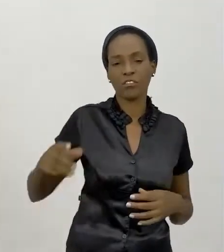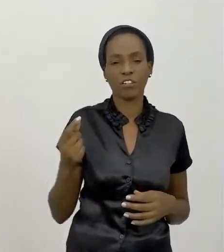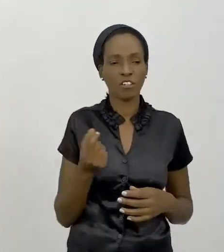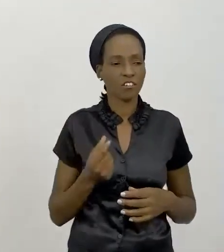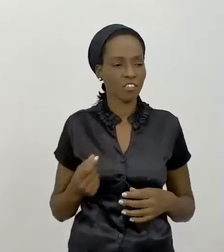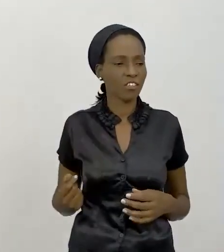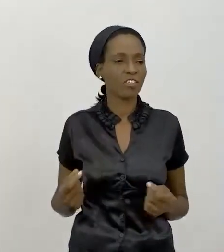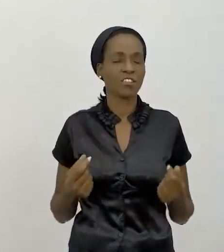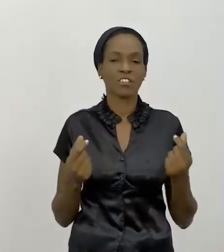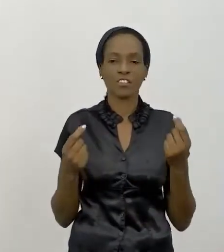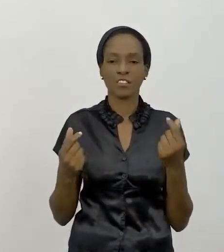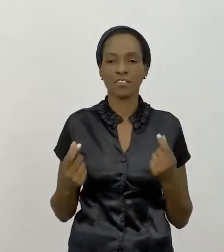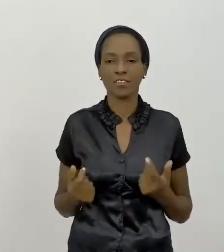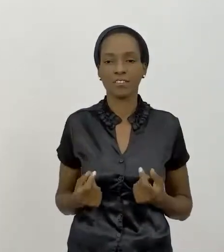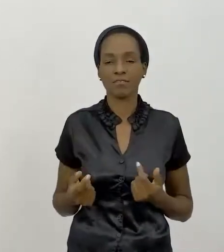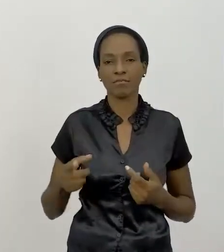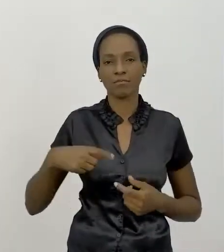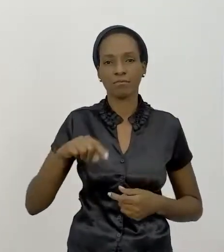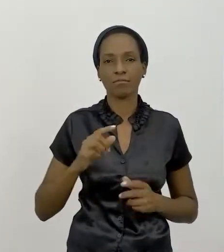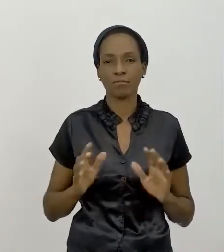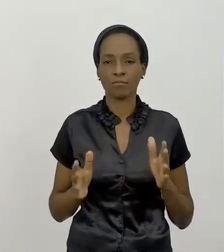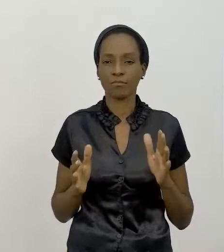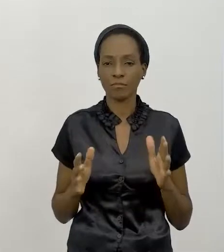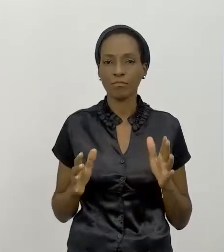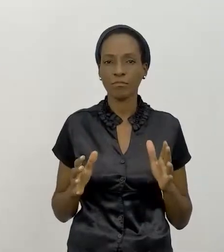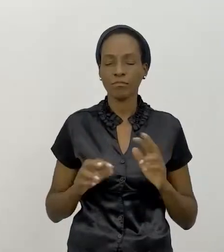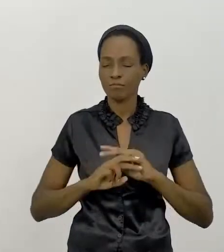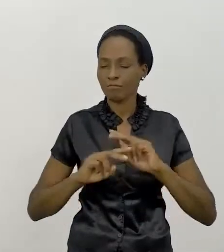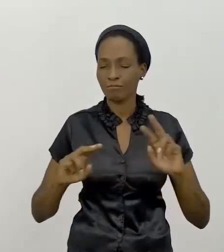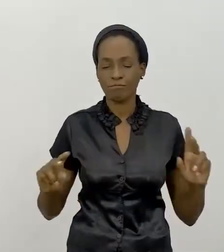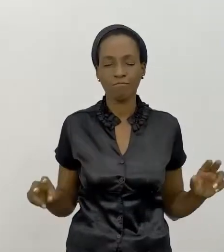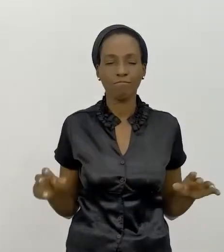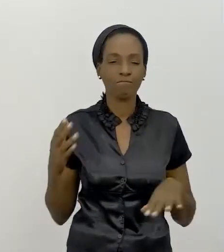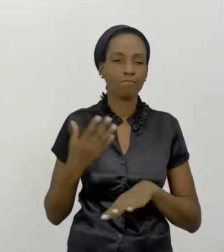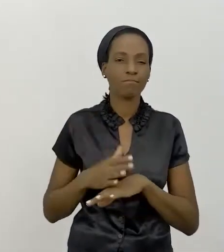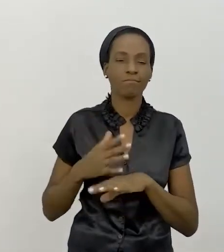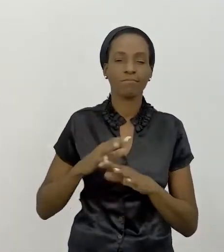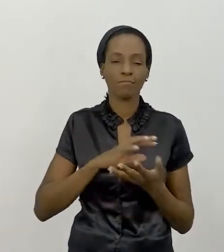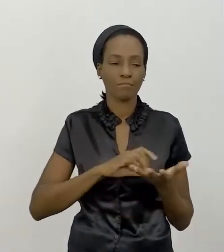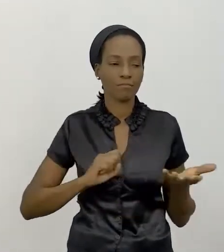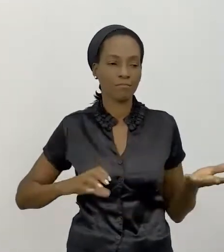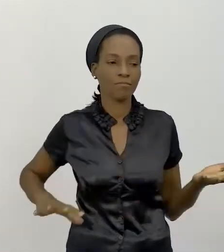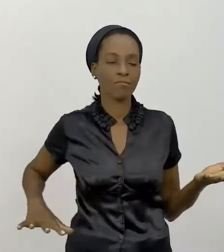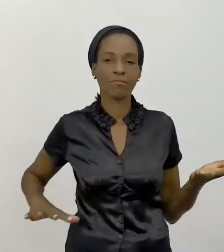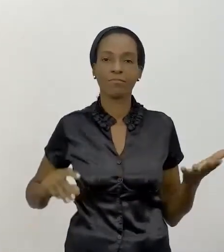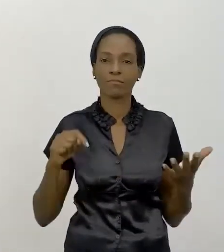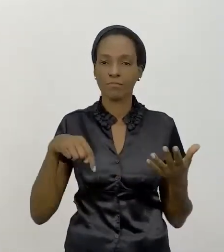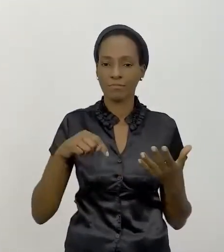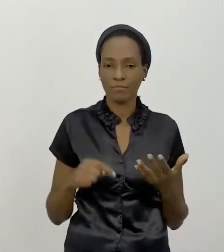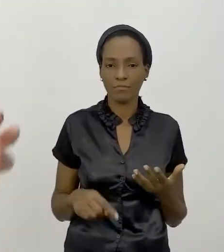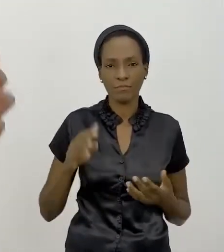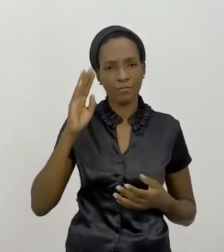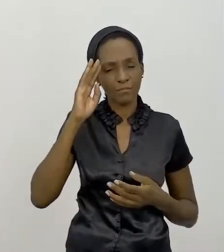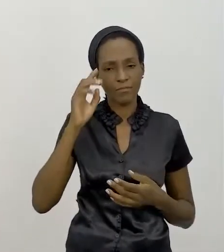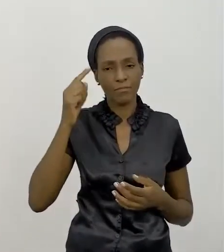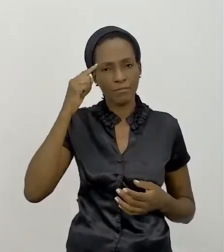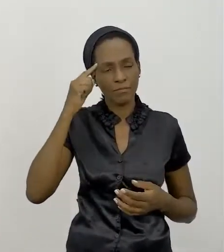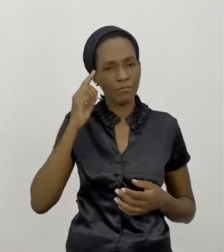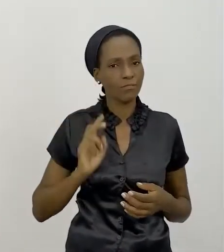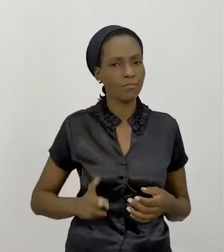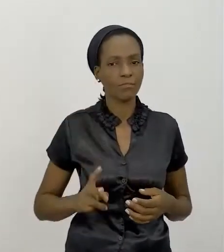as finanças, né? A gente já fez uma variedade de exercícios aqui, pensando sempre no mesmo percurso, né? A